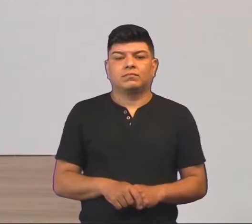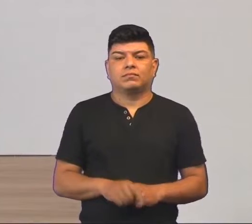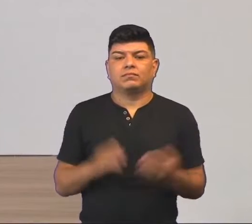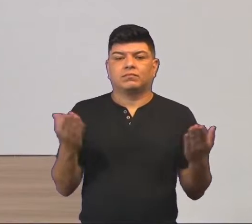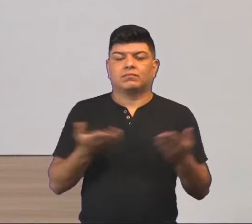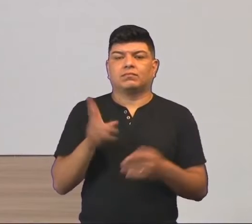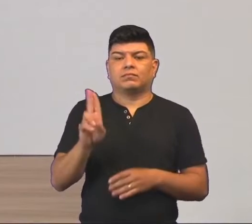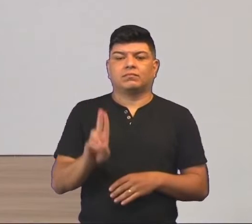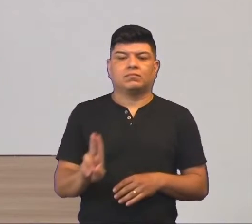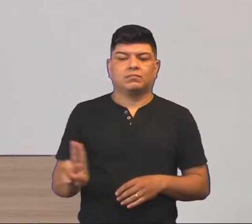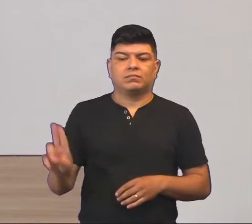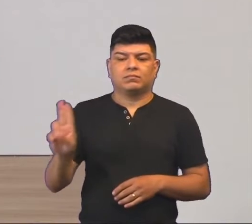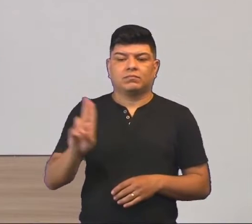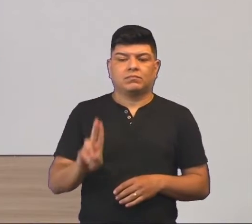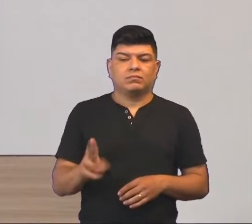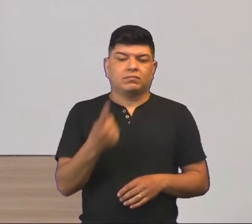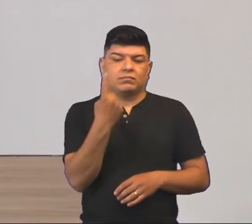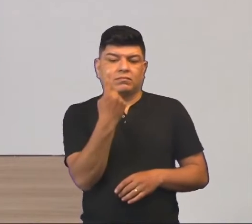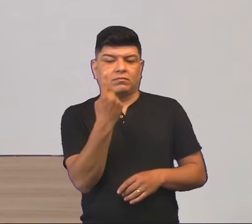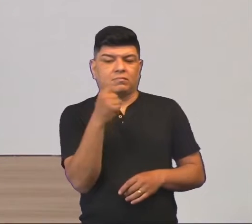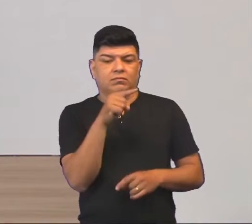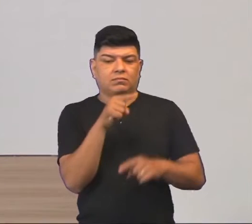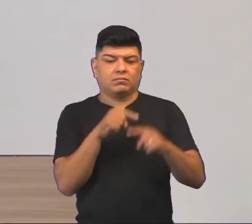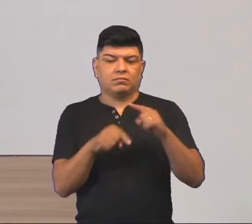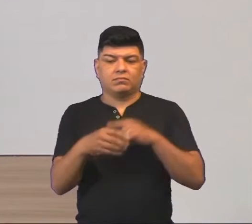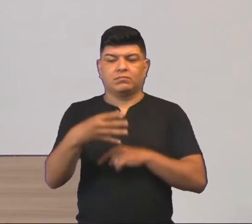eu vou usar 1/4 aqui, ó.